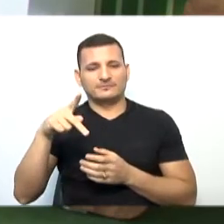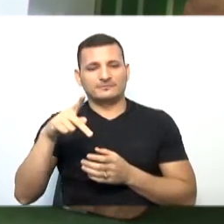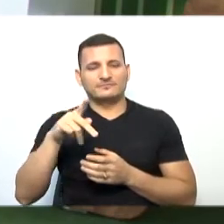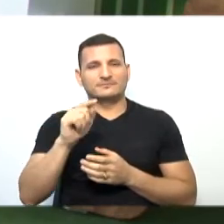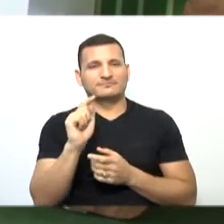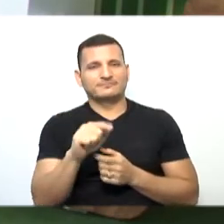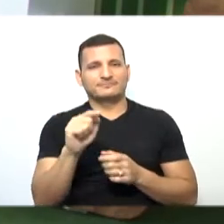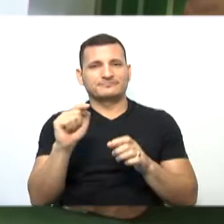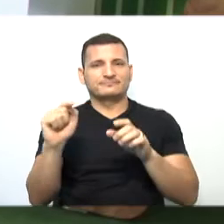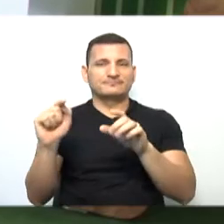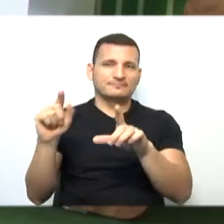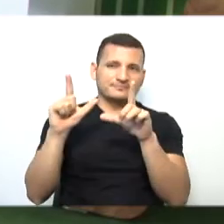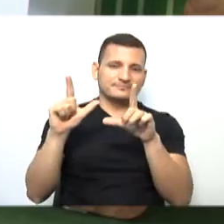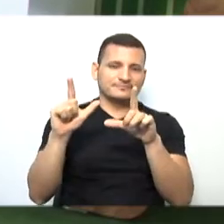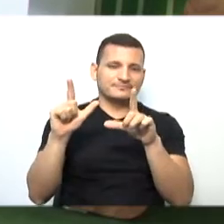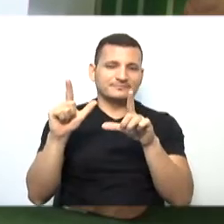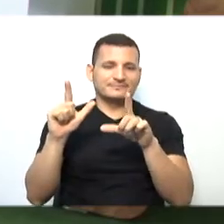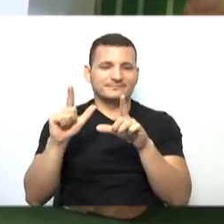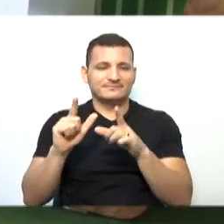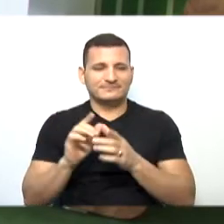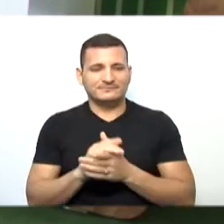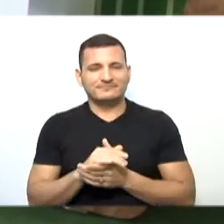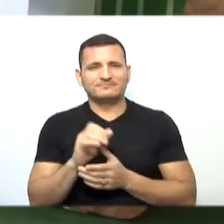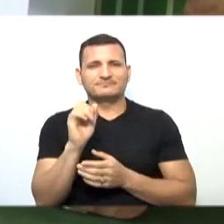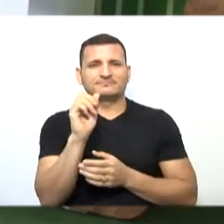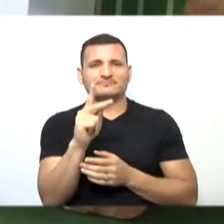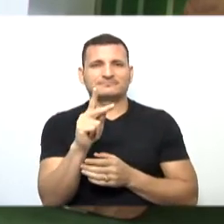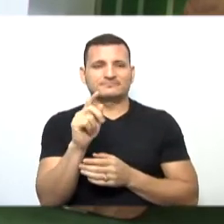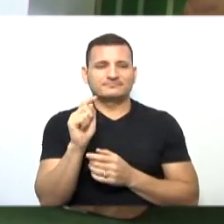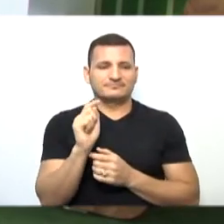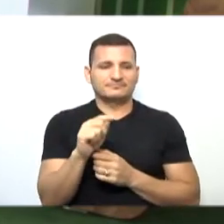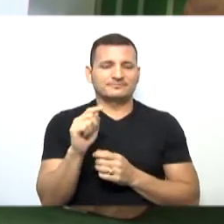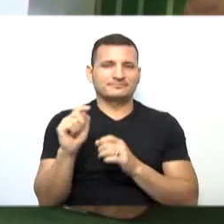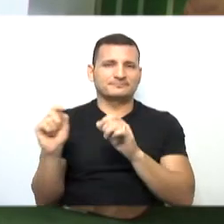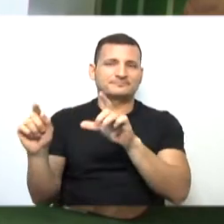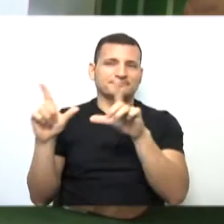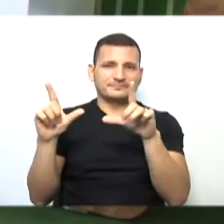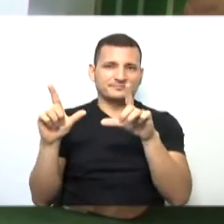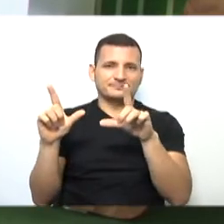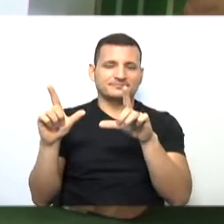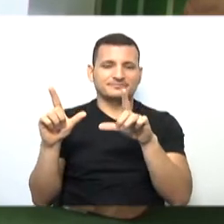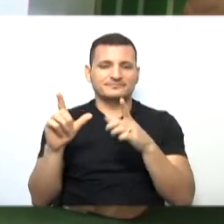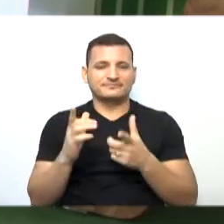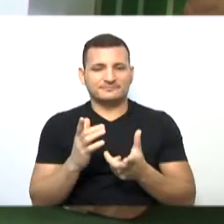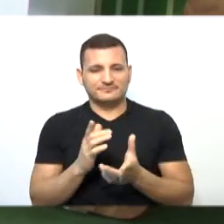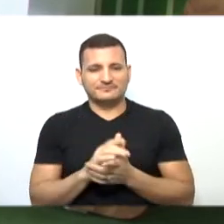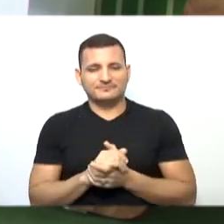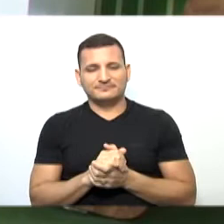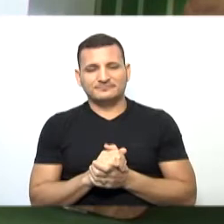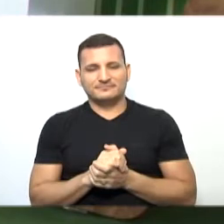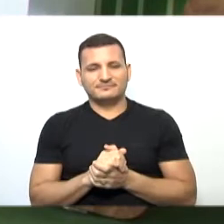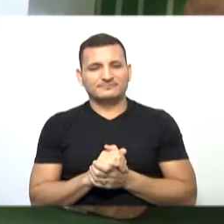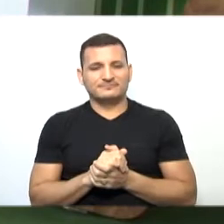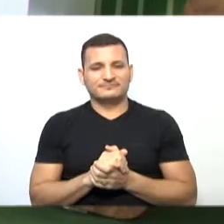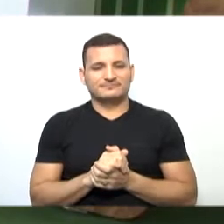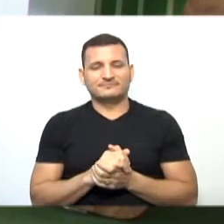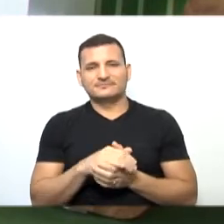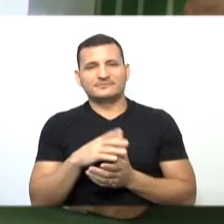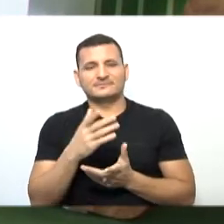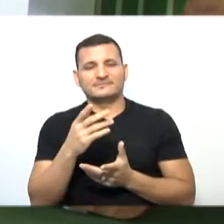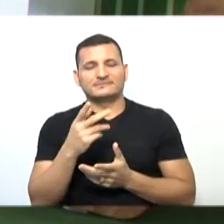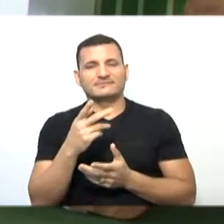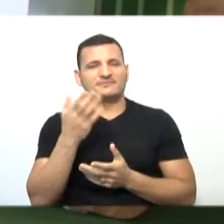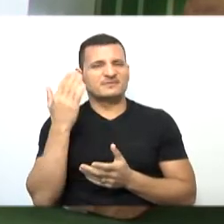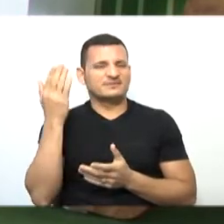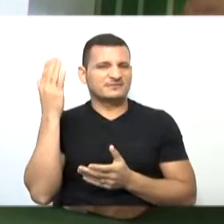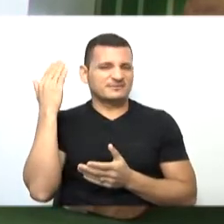alerta na sua cara. Assim, pelo amor de Deus. Dava ok, alguma coisa, pop-up aparecia na tela. Você dá pro seu tio, sua mãe usar, né,